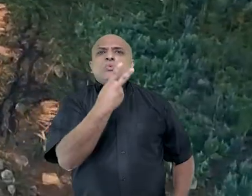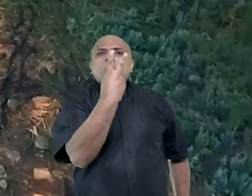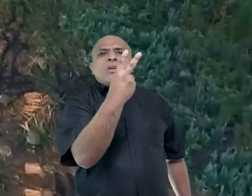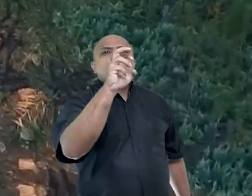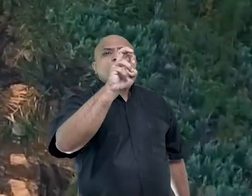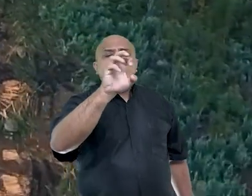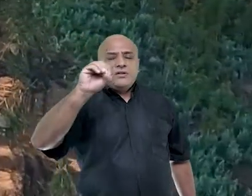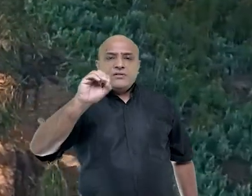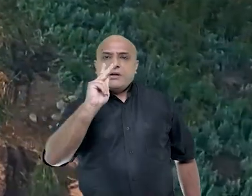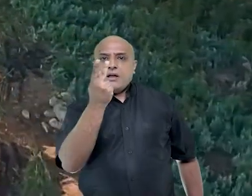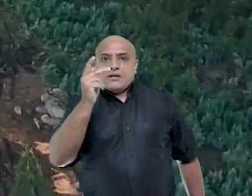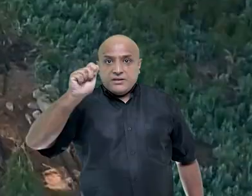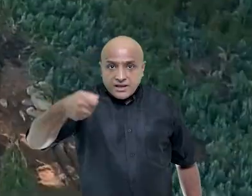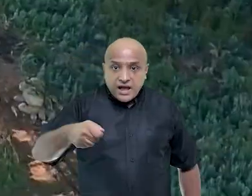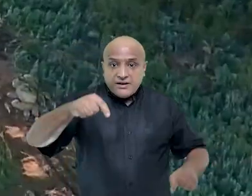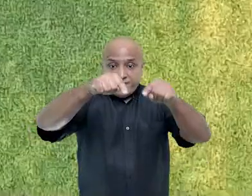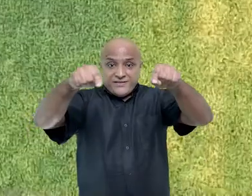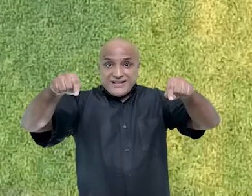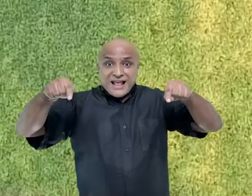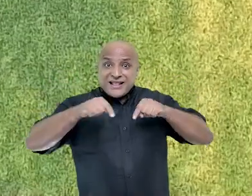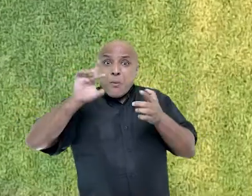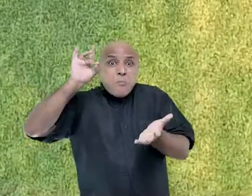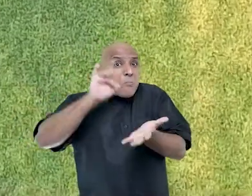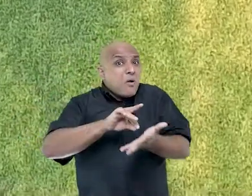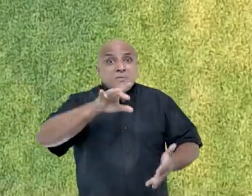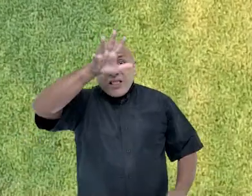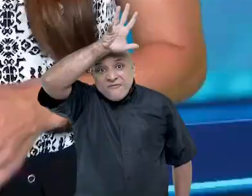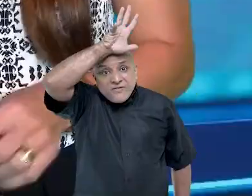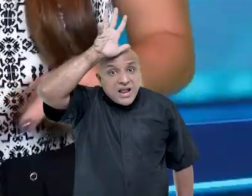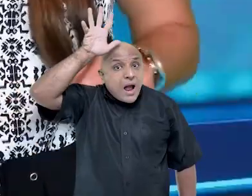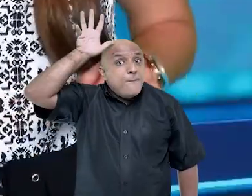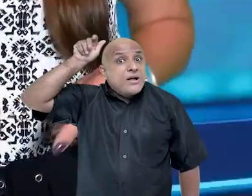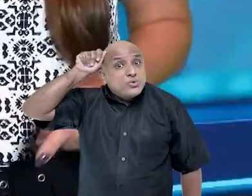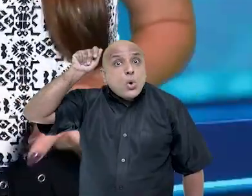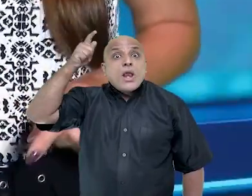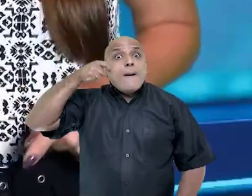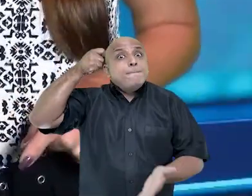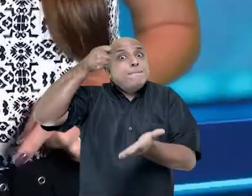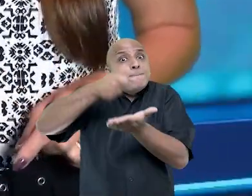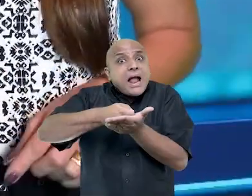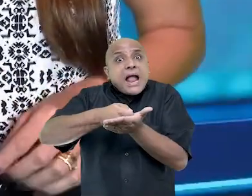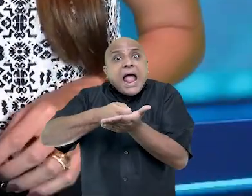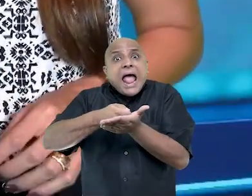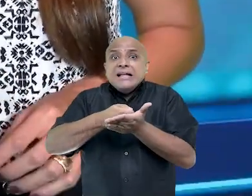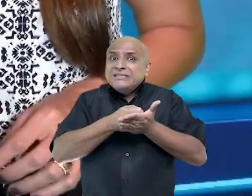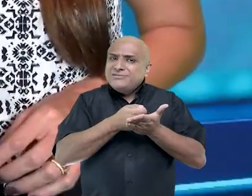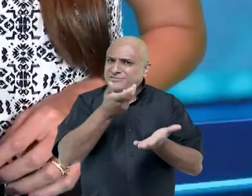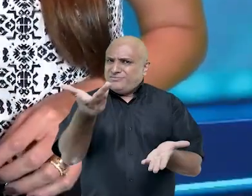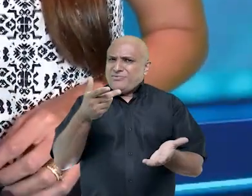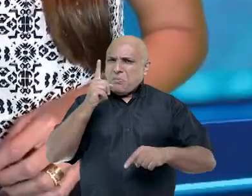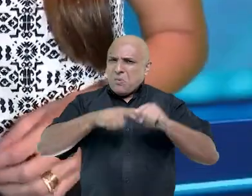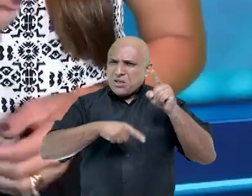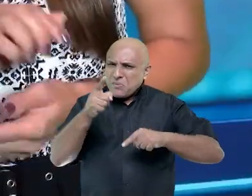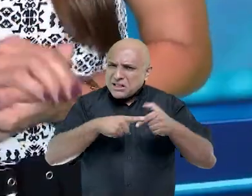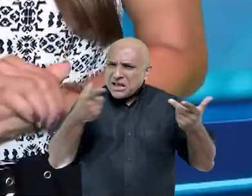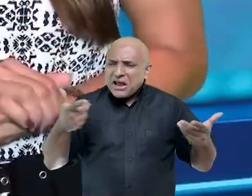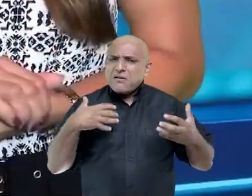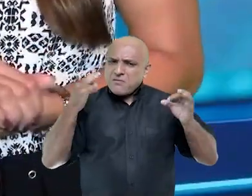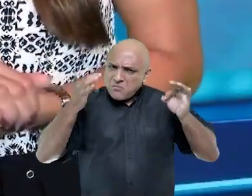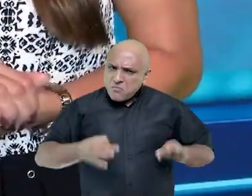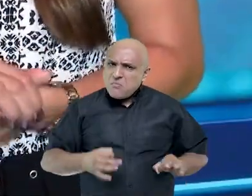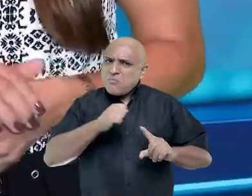245 hectares de vegetação nativa da floresta amazônica ao pagamento de indenização por danos materiais e